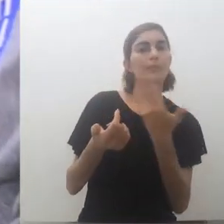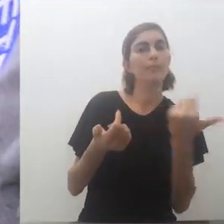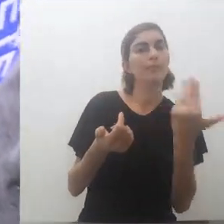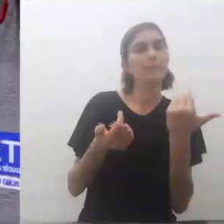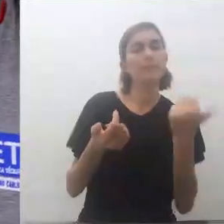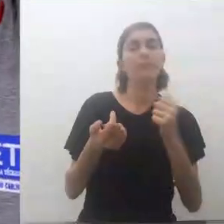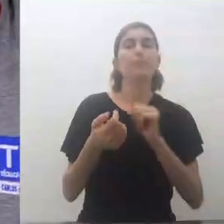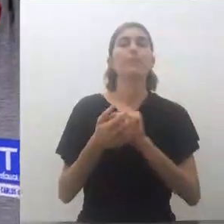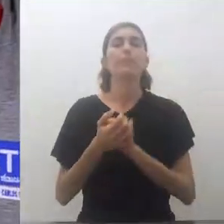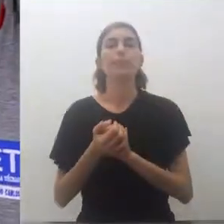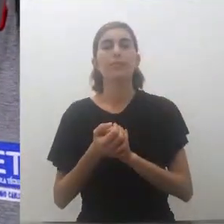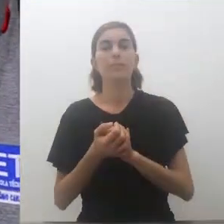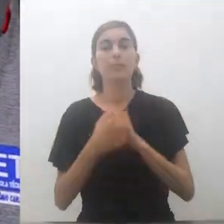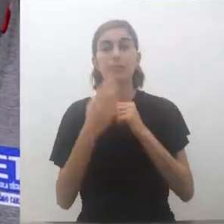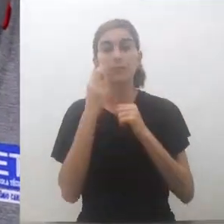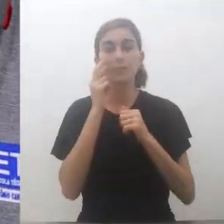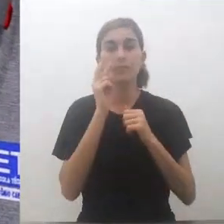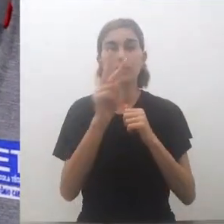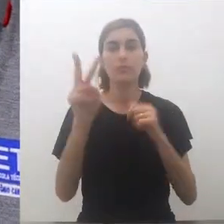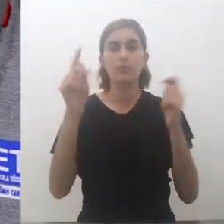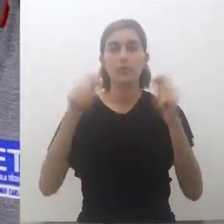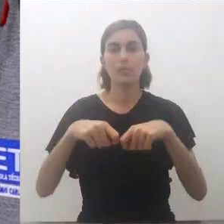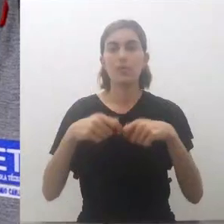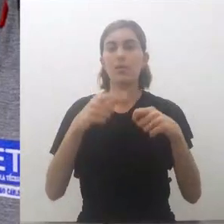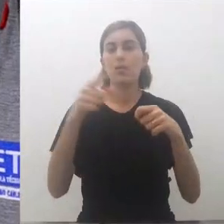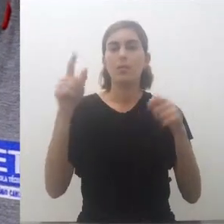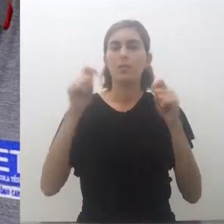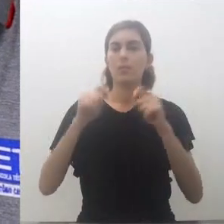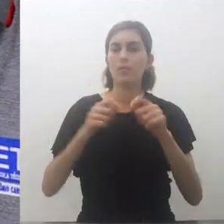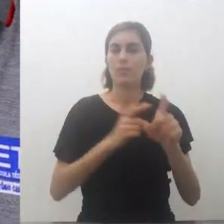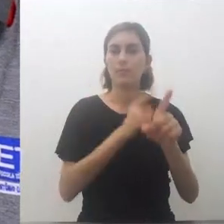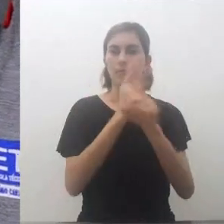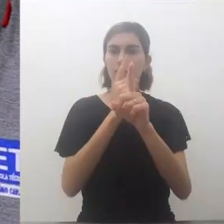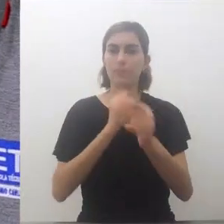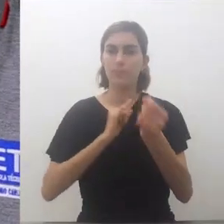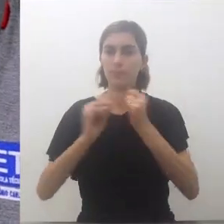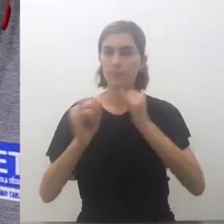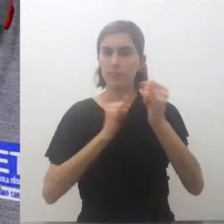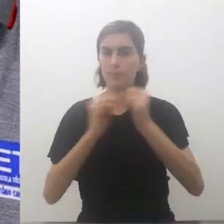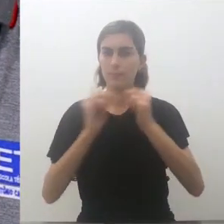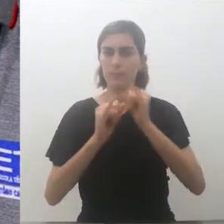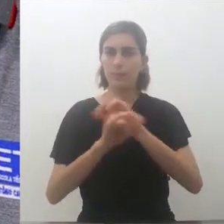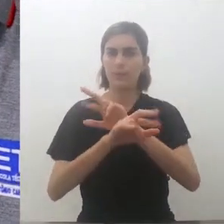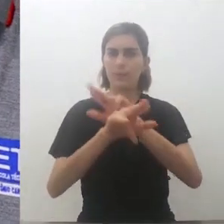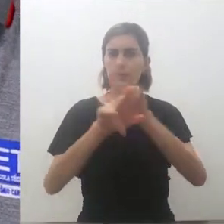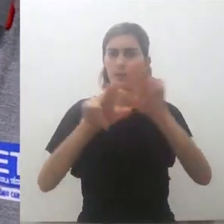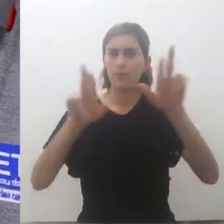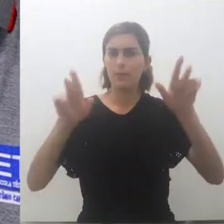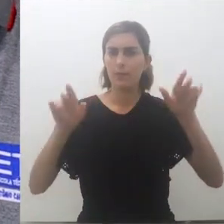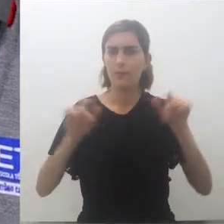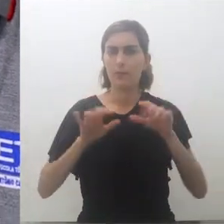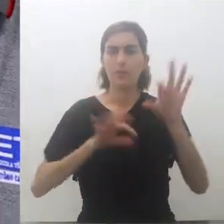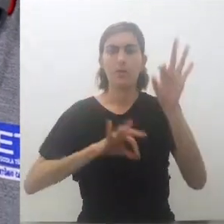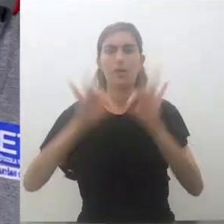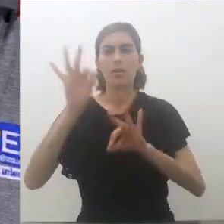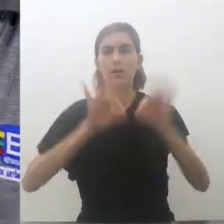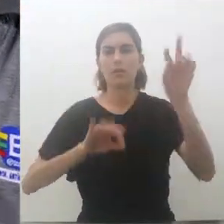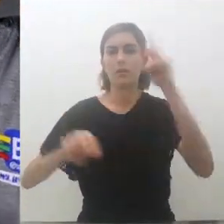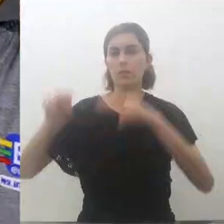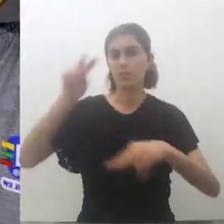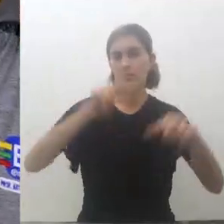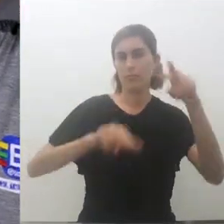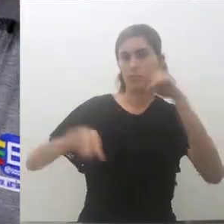esquerda. Você poderá encontrar na internet várias outras formas de arranjos visuais